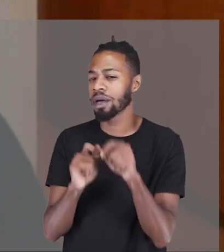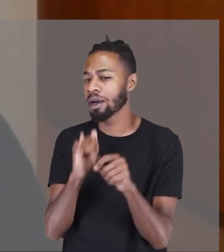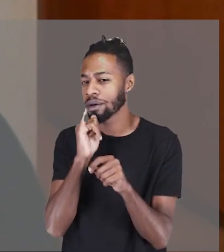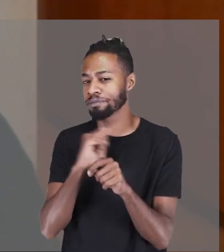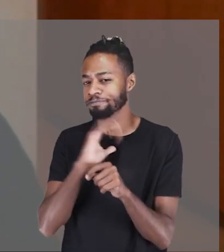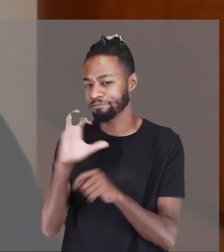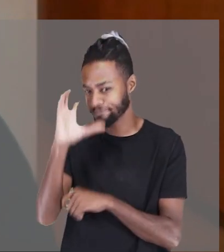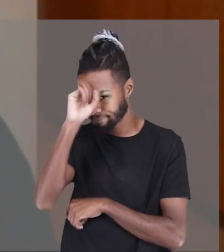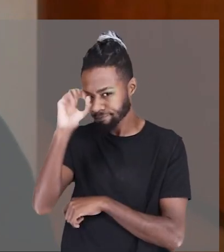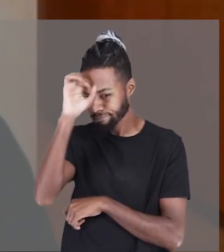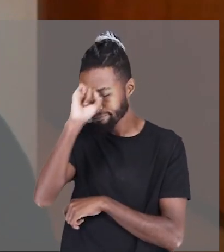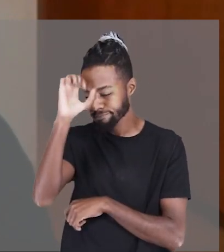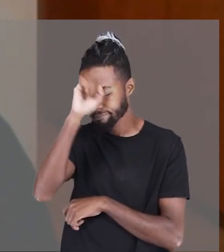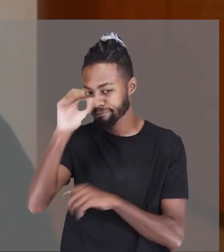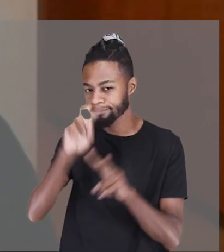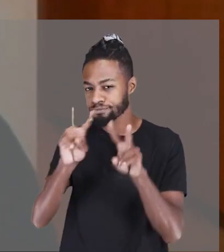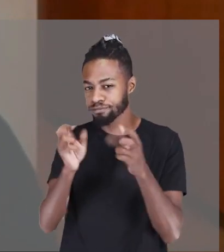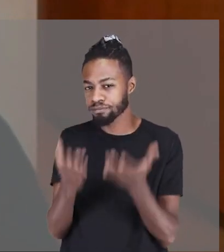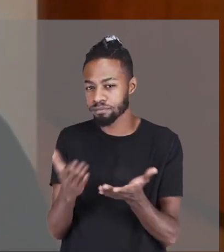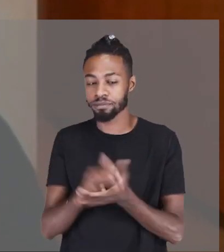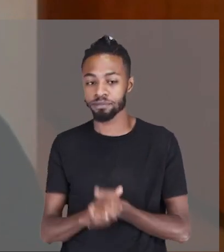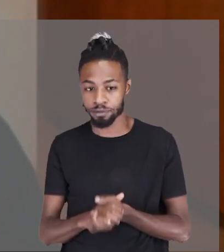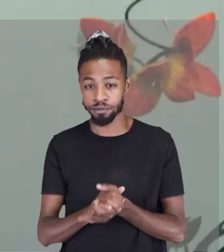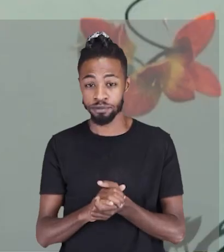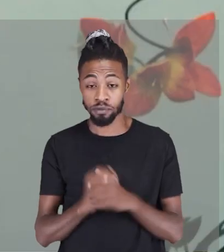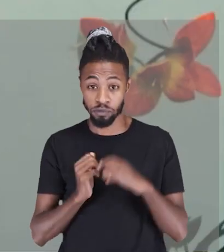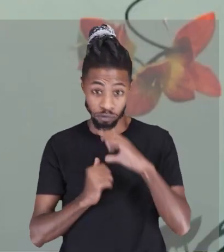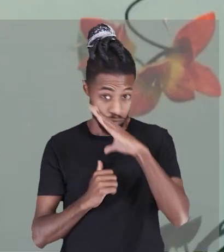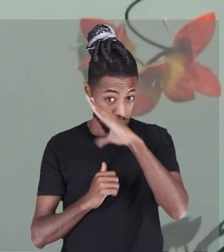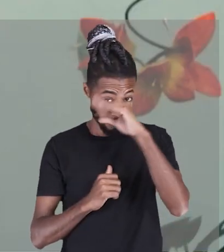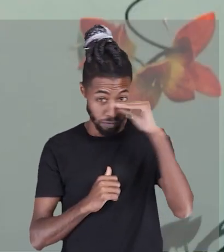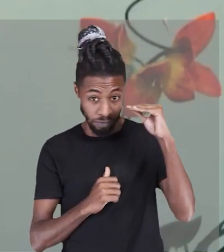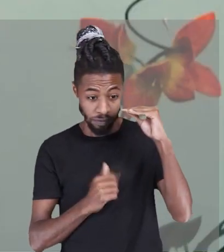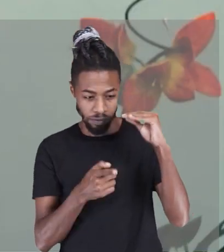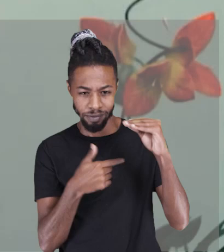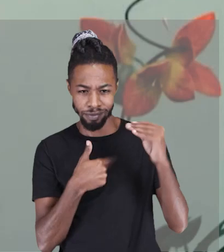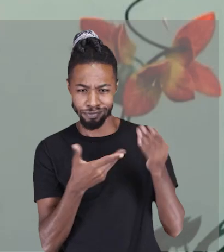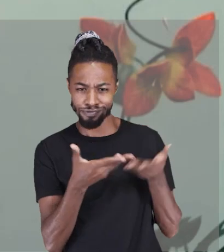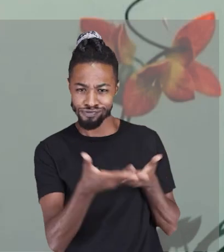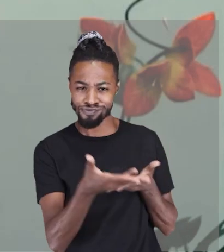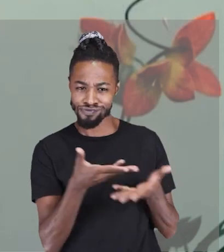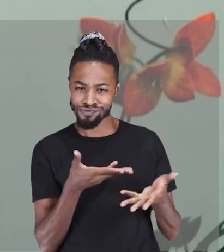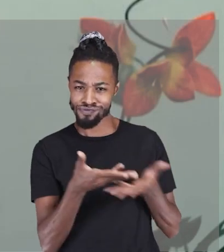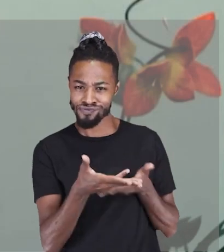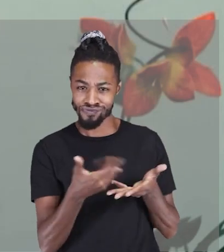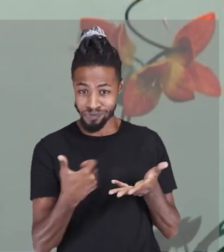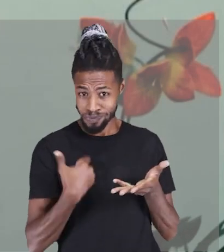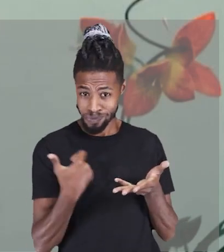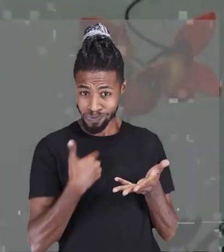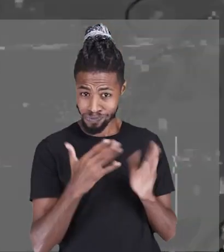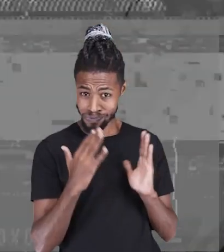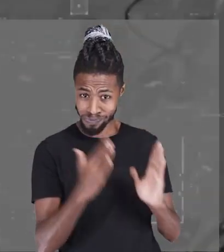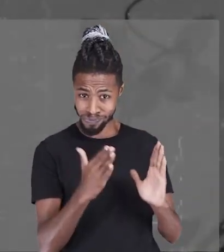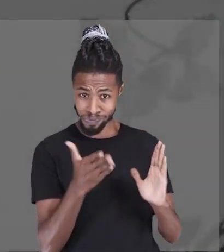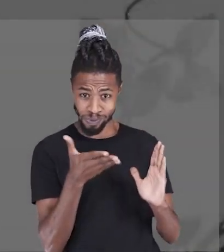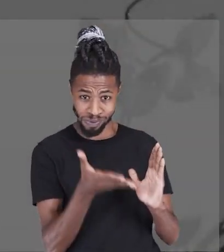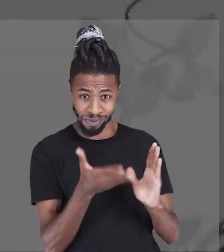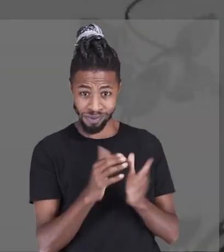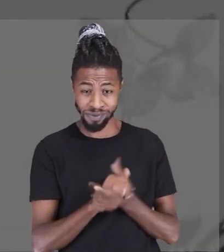são importantes para a questão do aprendizado. Lidar com o adolescente nessa faixa etária,